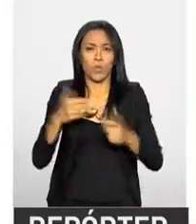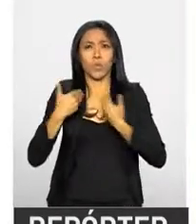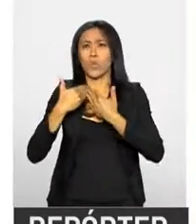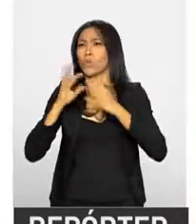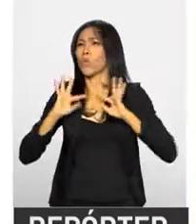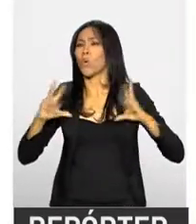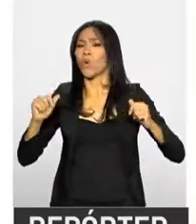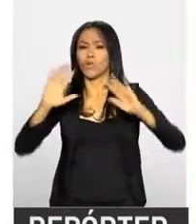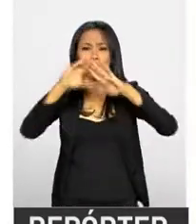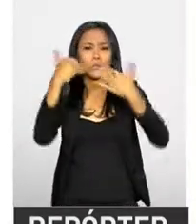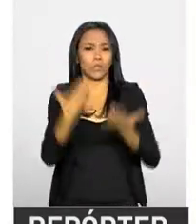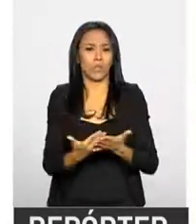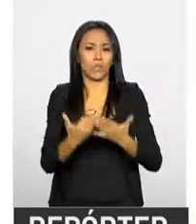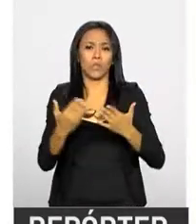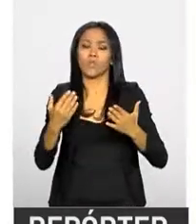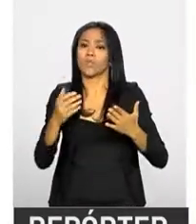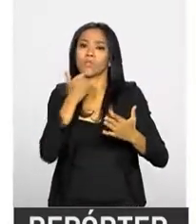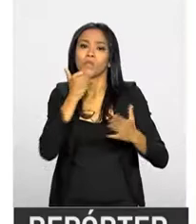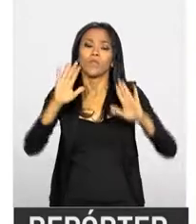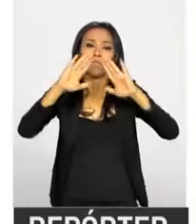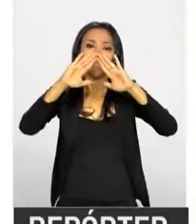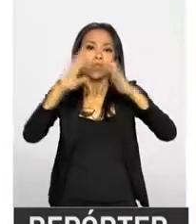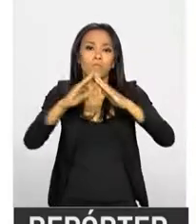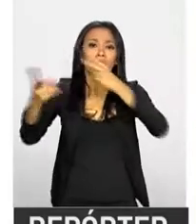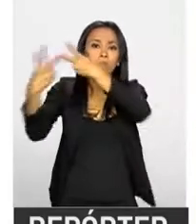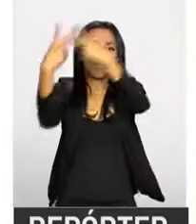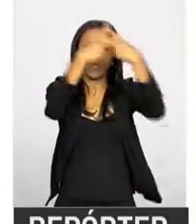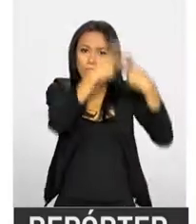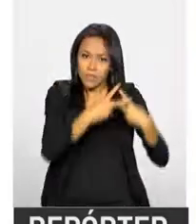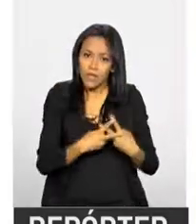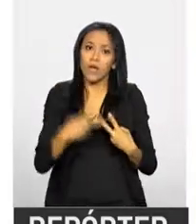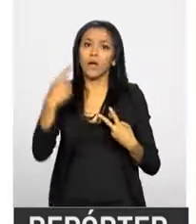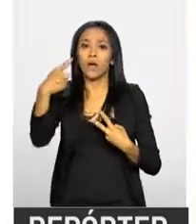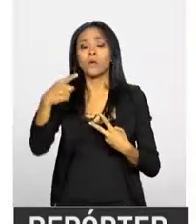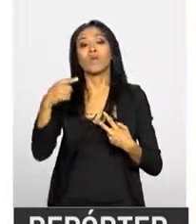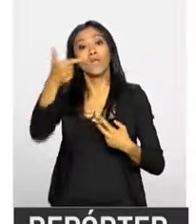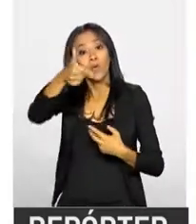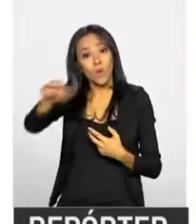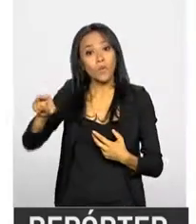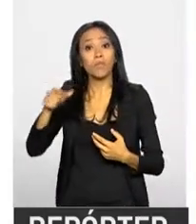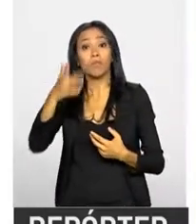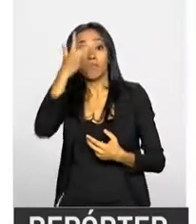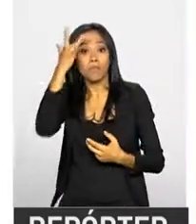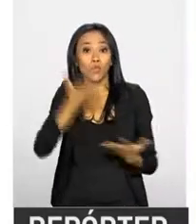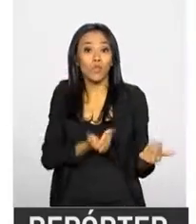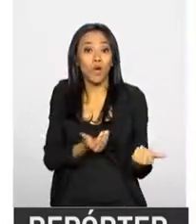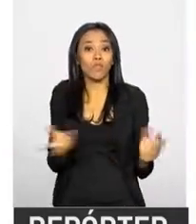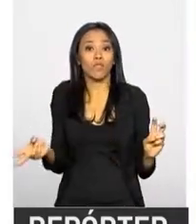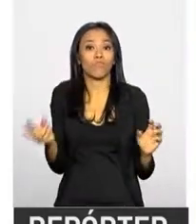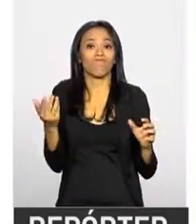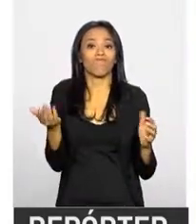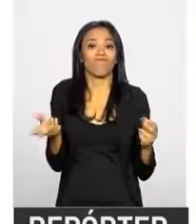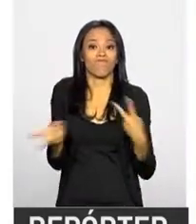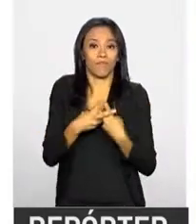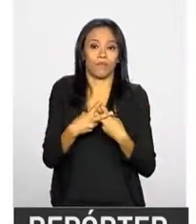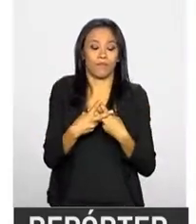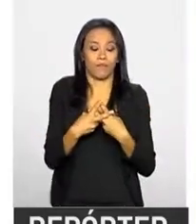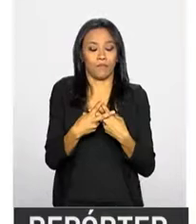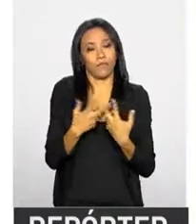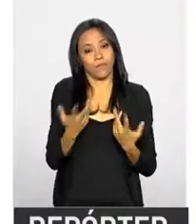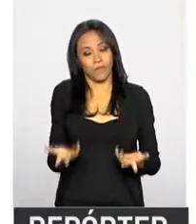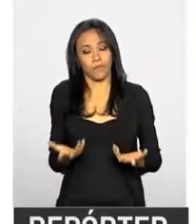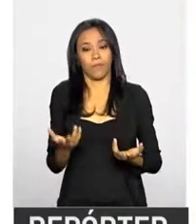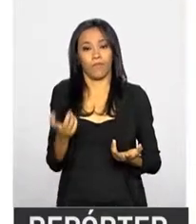centro sócio educativo poderão aderir ao enem para pessoas privadas de liberdade é tanto aquelas